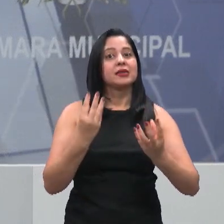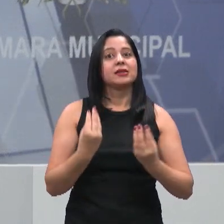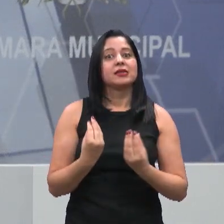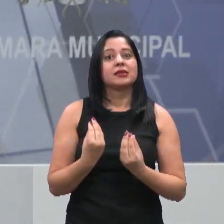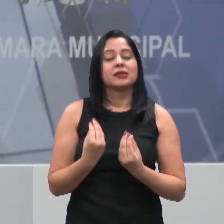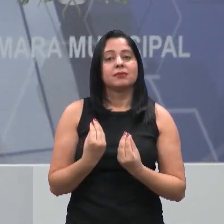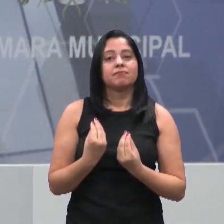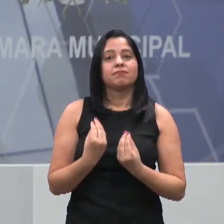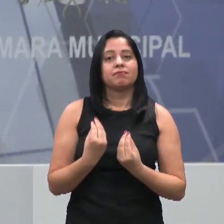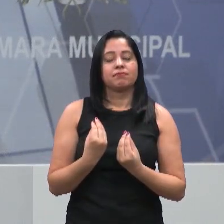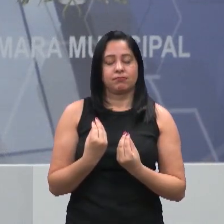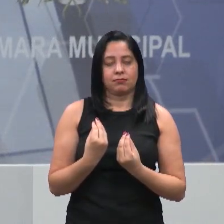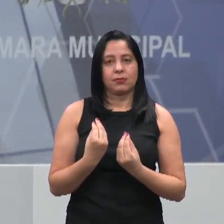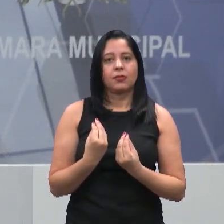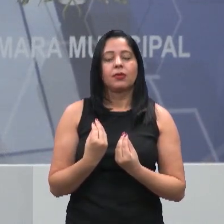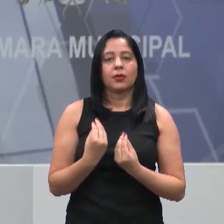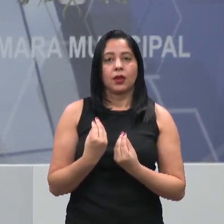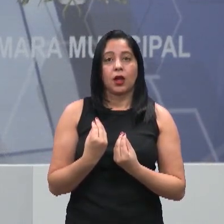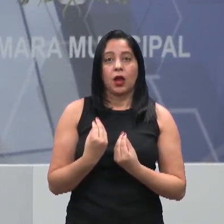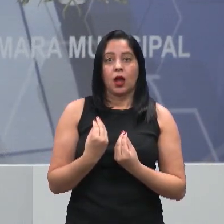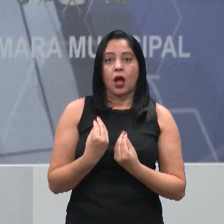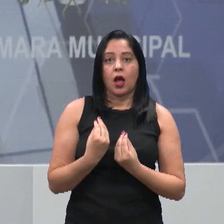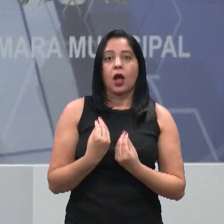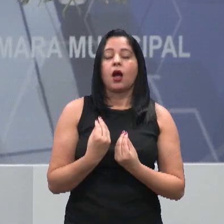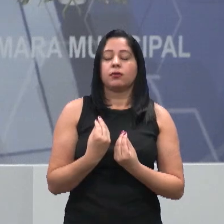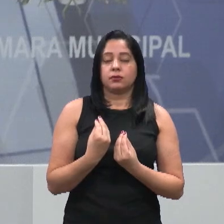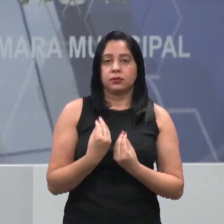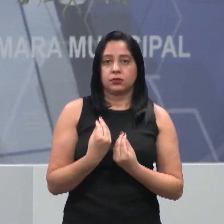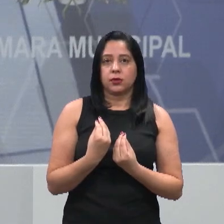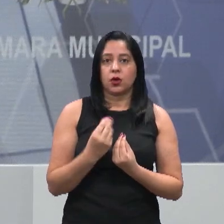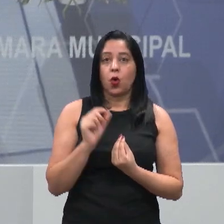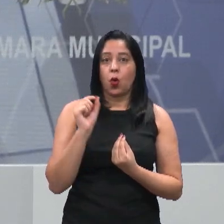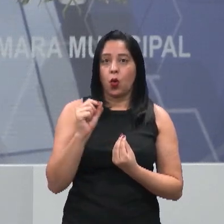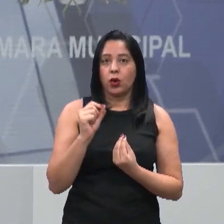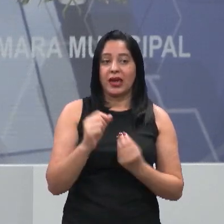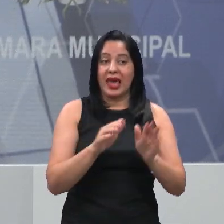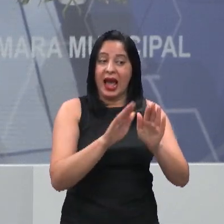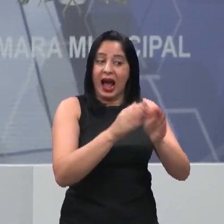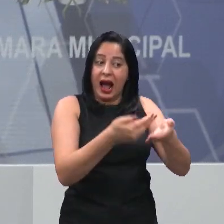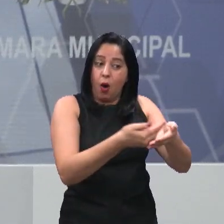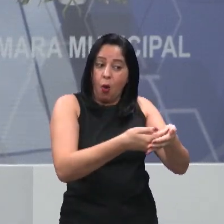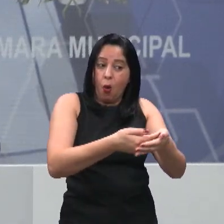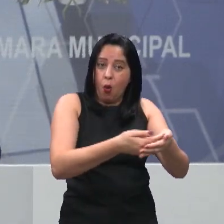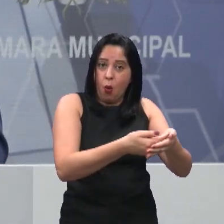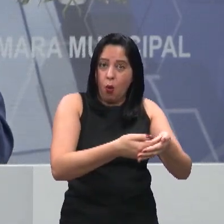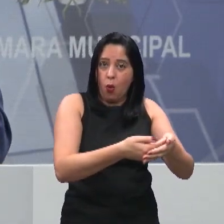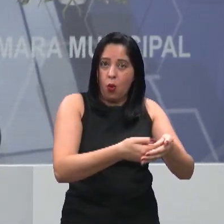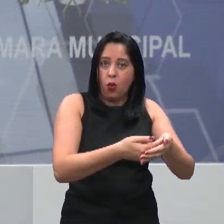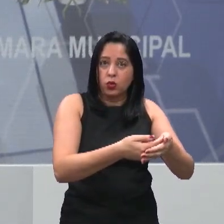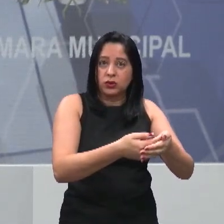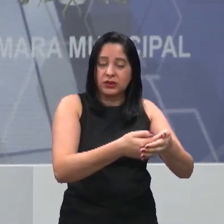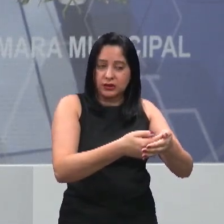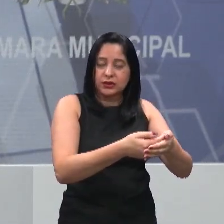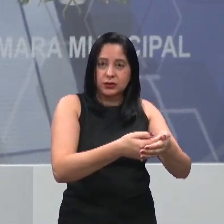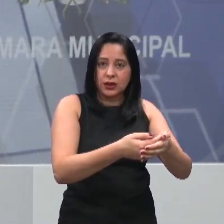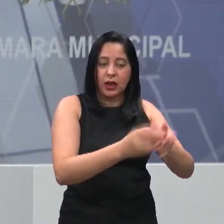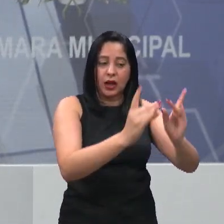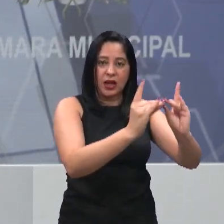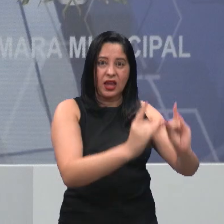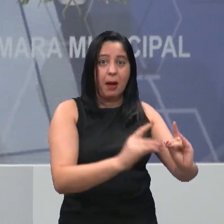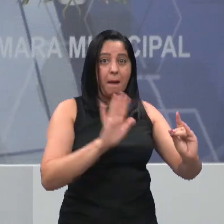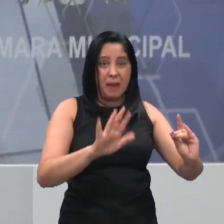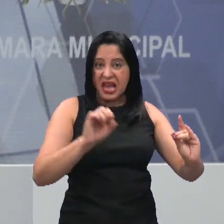que a criança que perde a vida seja sepultada. Mas se a mãe optar por não fazer